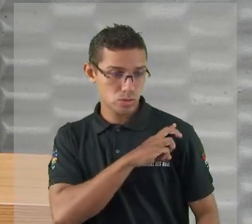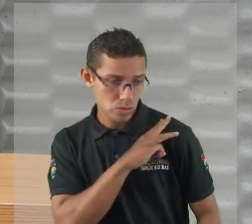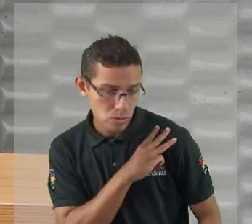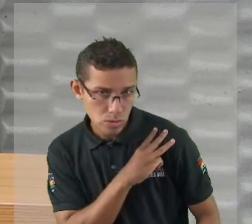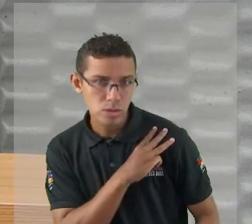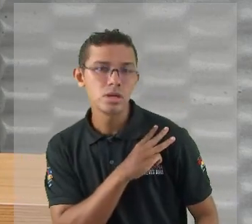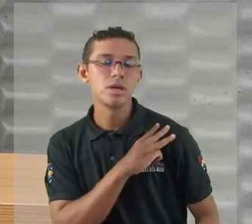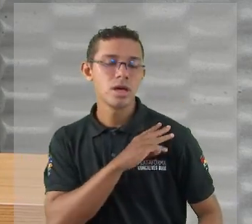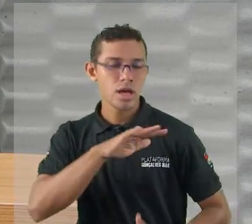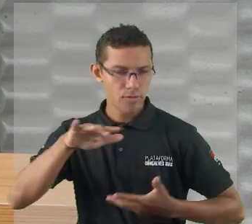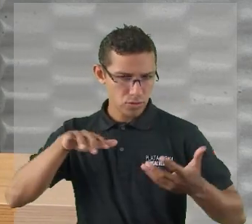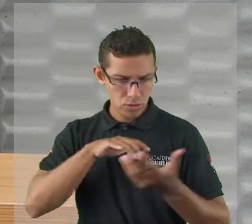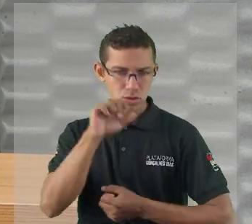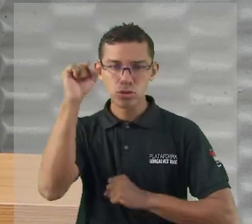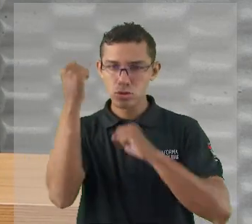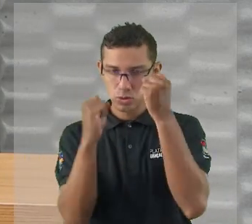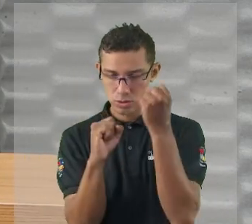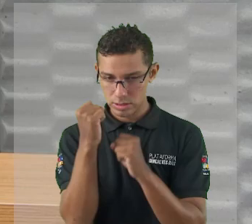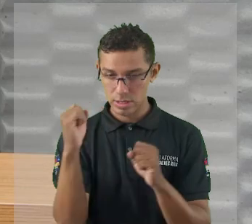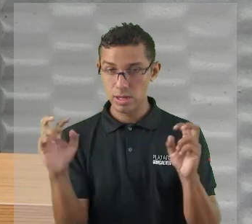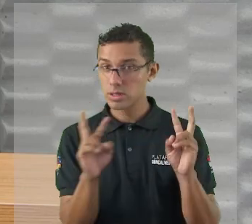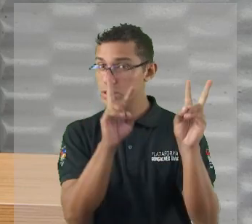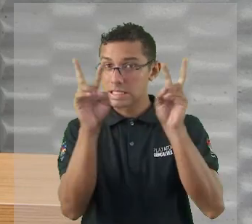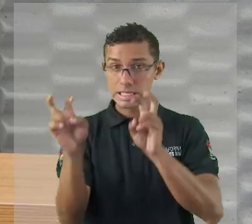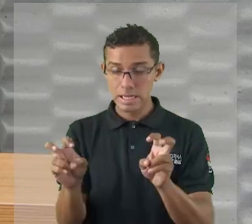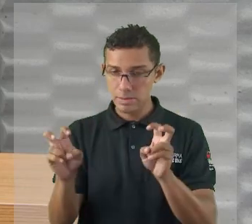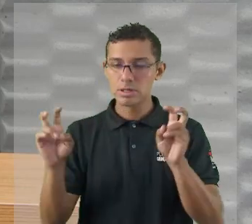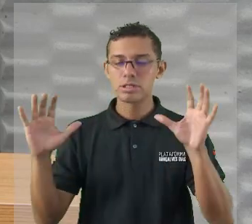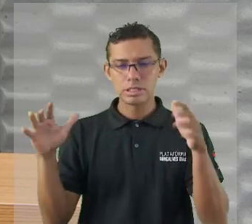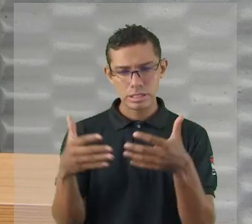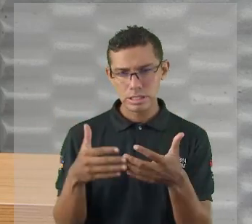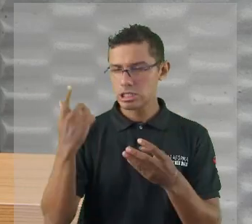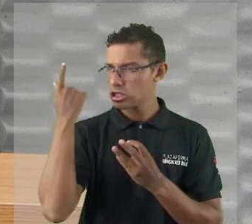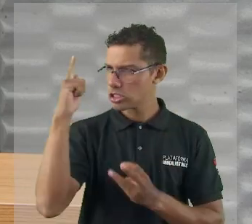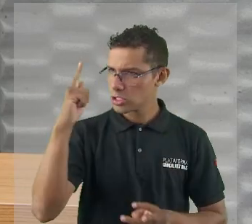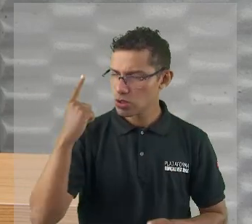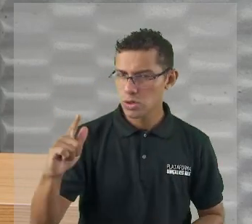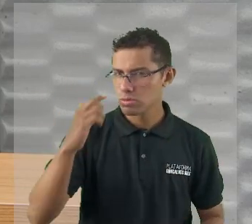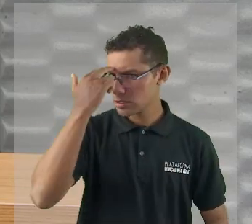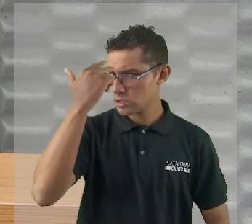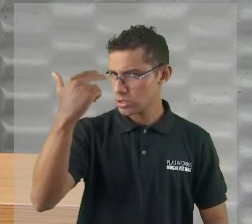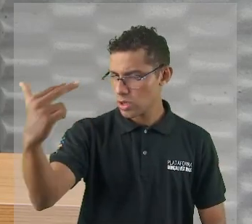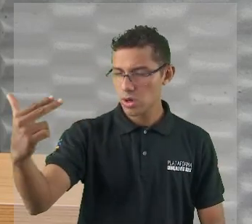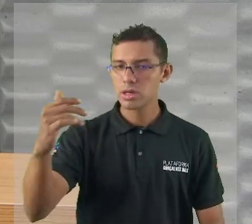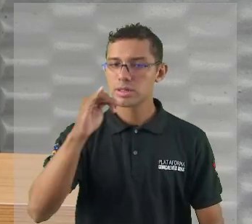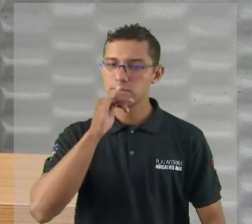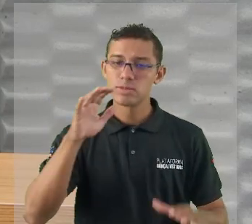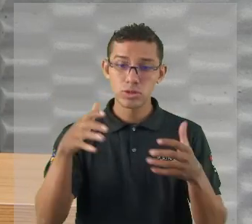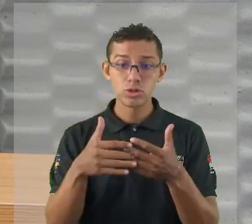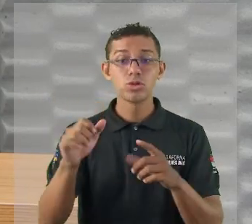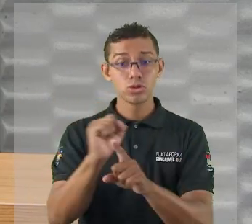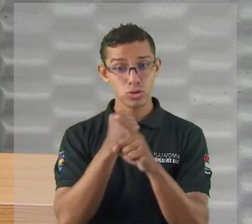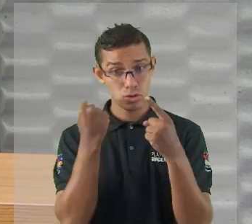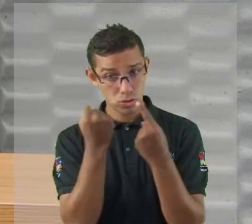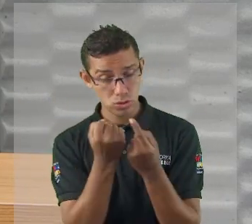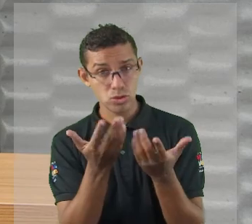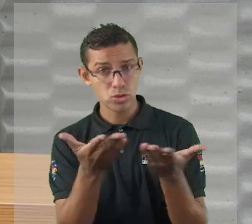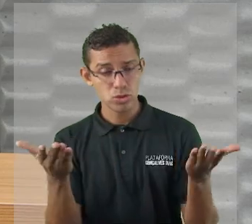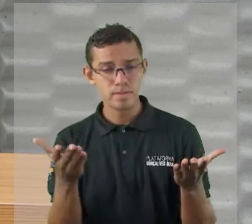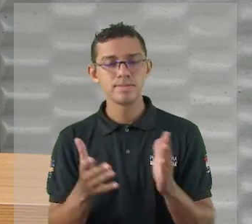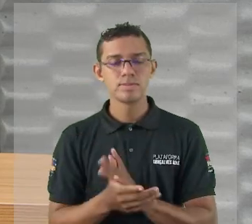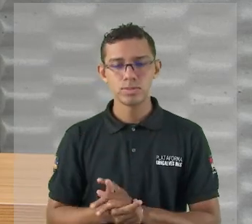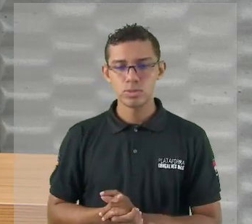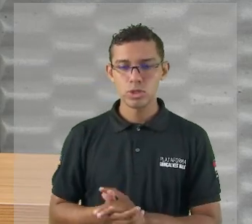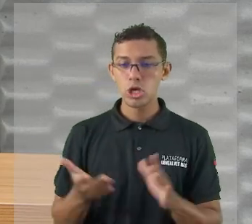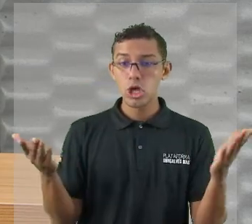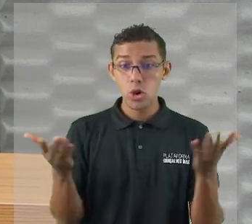revoluções industriais. Temática que é abordada sobre o ponto de vista geográfico, sobre perspectiva histórica, sobre perspectiva sociológica, tá? E hoje nós